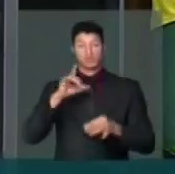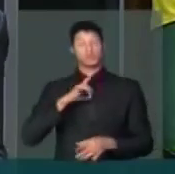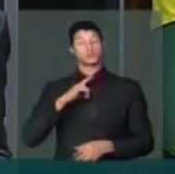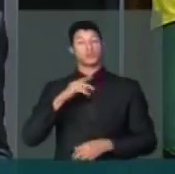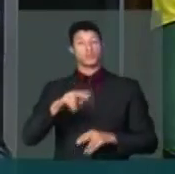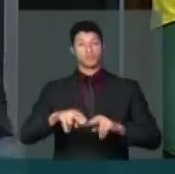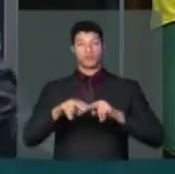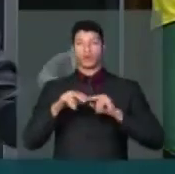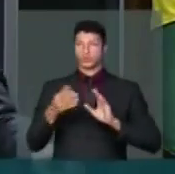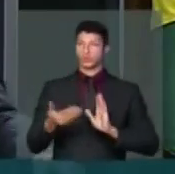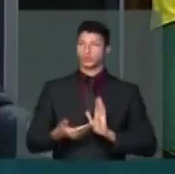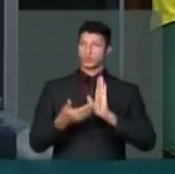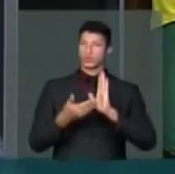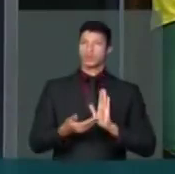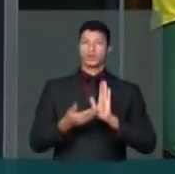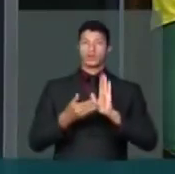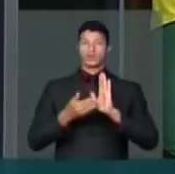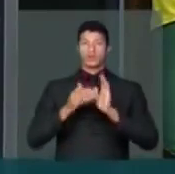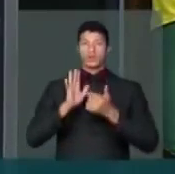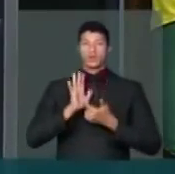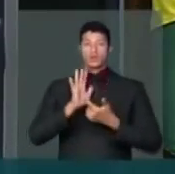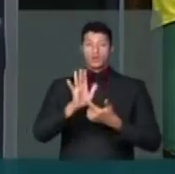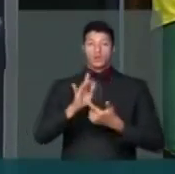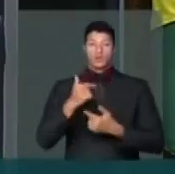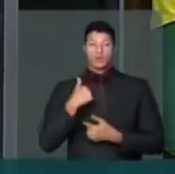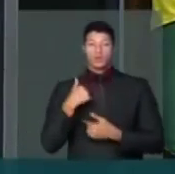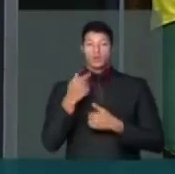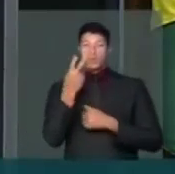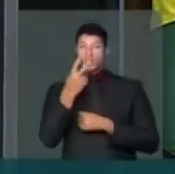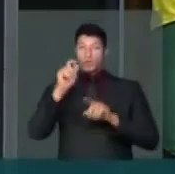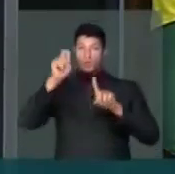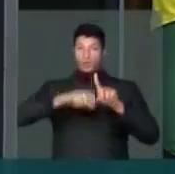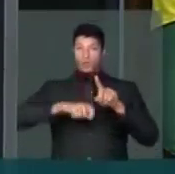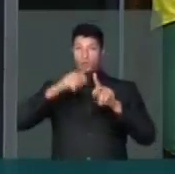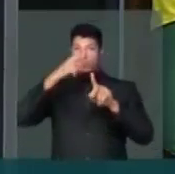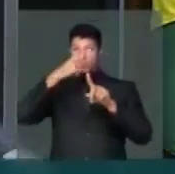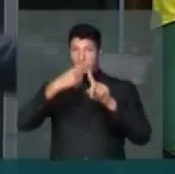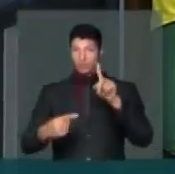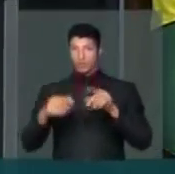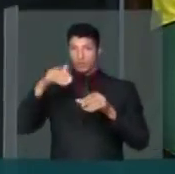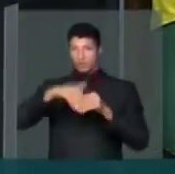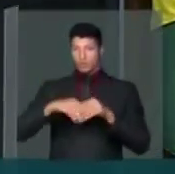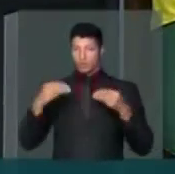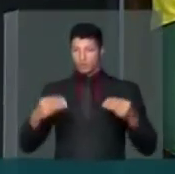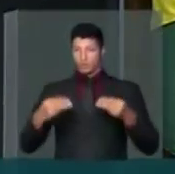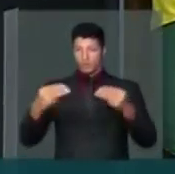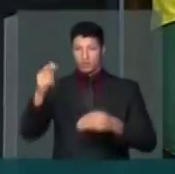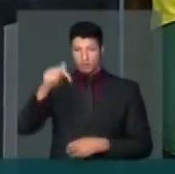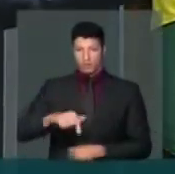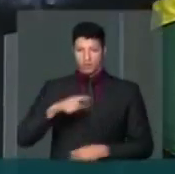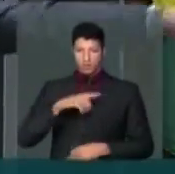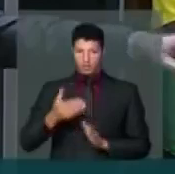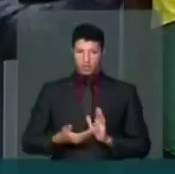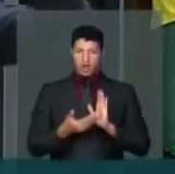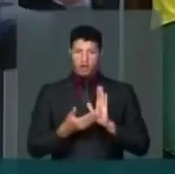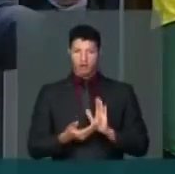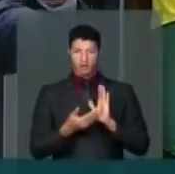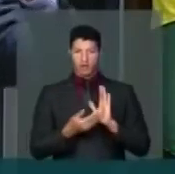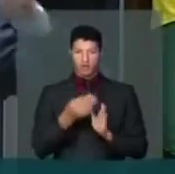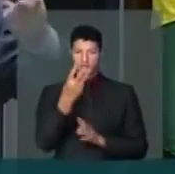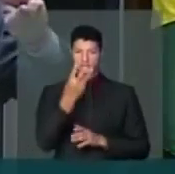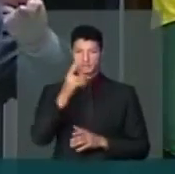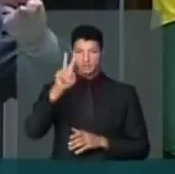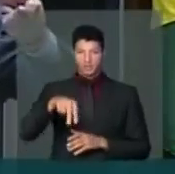pelo parlamento foi demonstrado. Eu estou há 2 meses e meio no ministério, tive aqui, nessa casa,